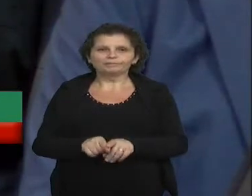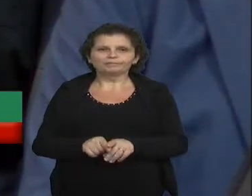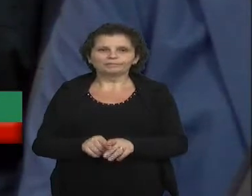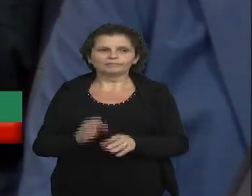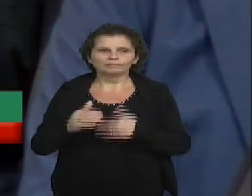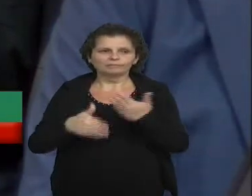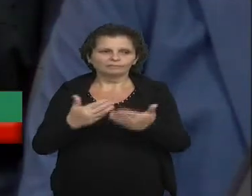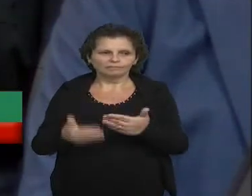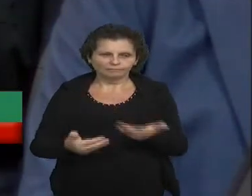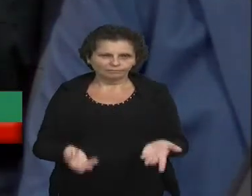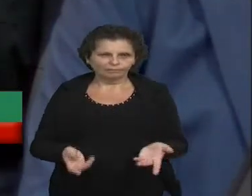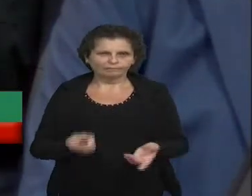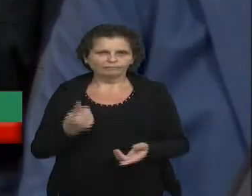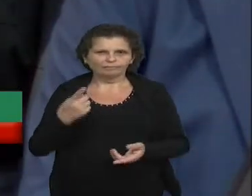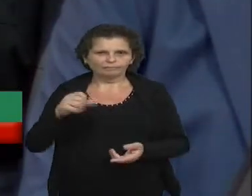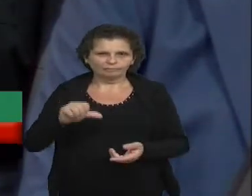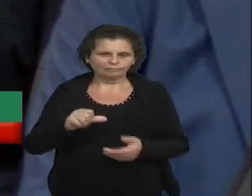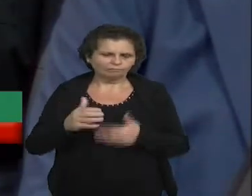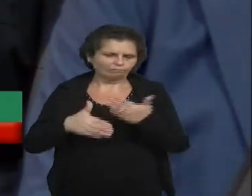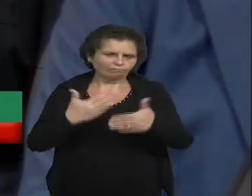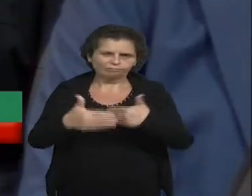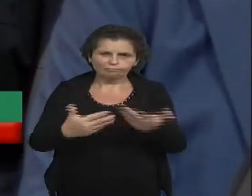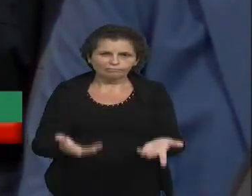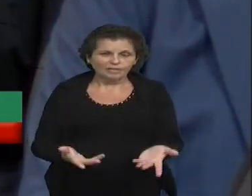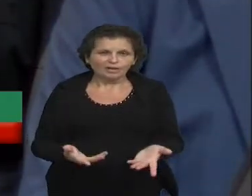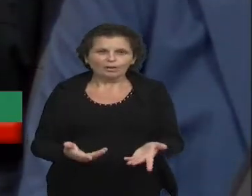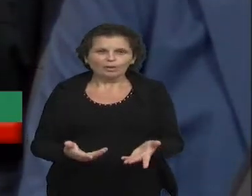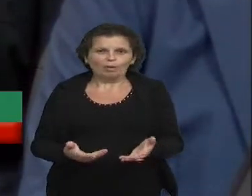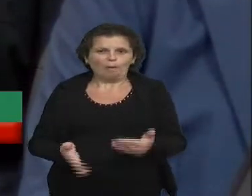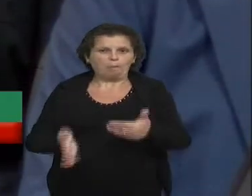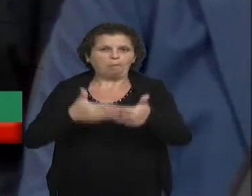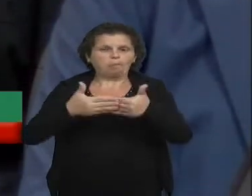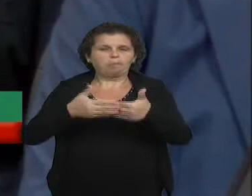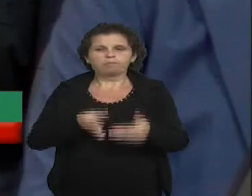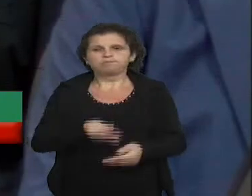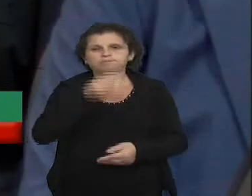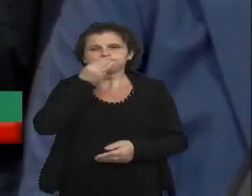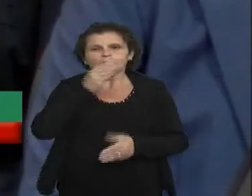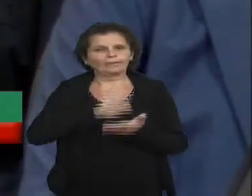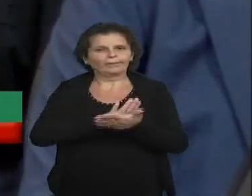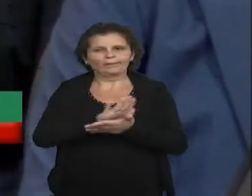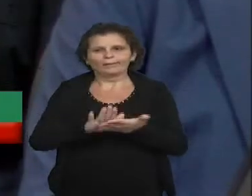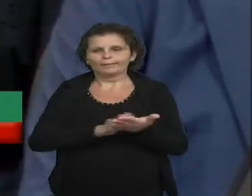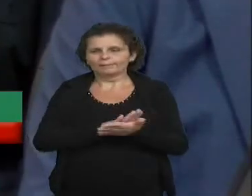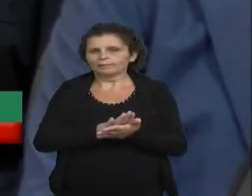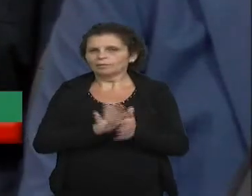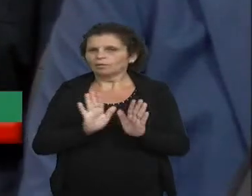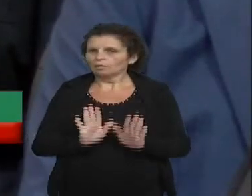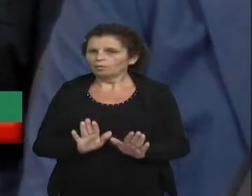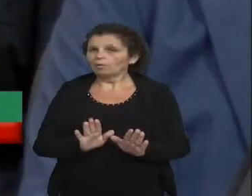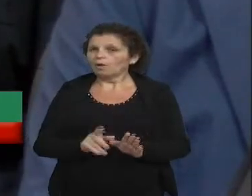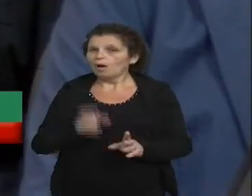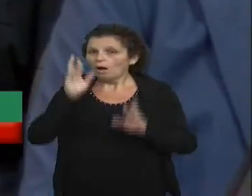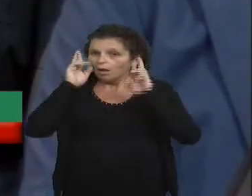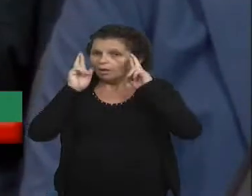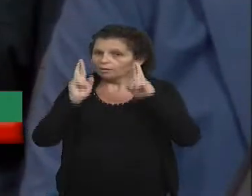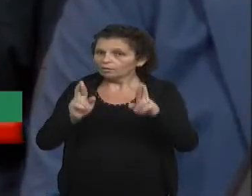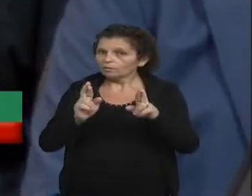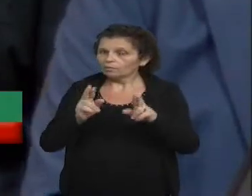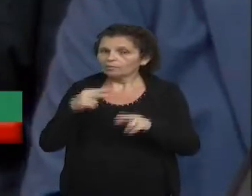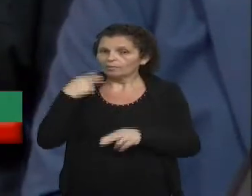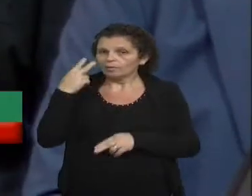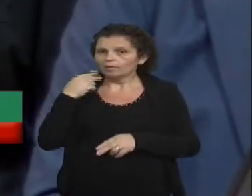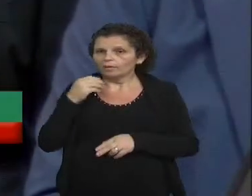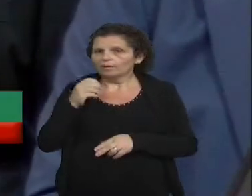17, além das 19 horas. Então, nós não estamos limitando aqui, ó. Eu quero fazer uma correção em respeito ao